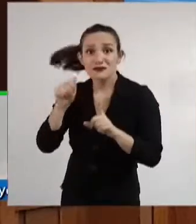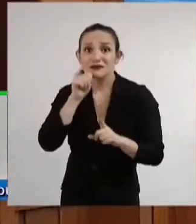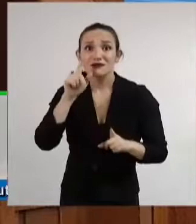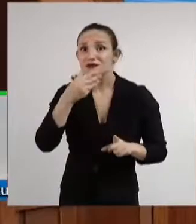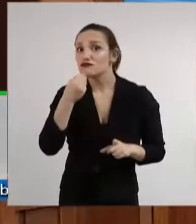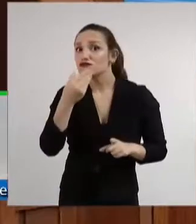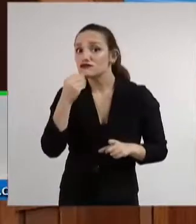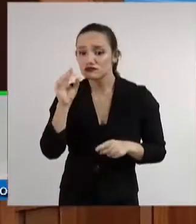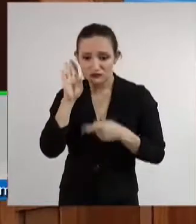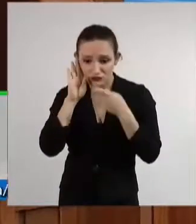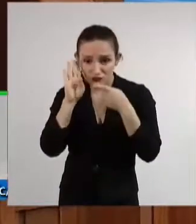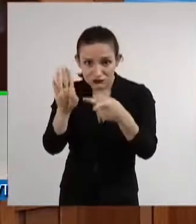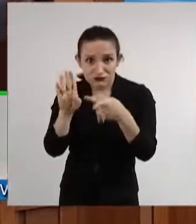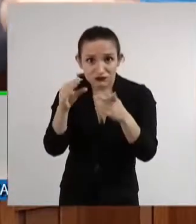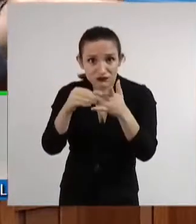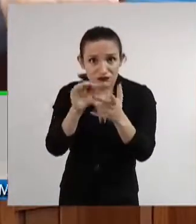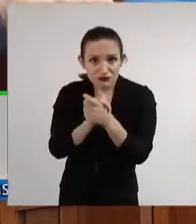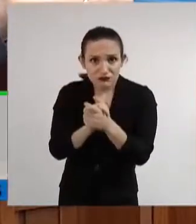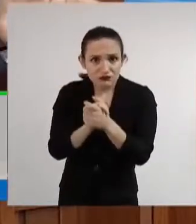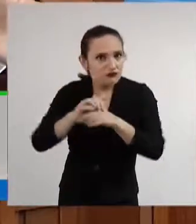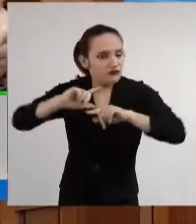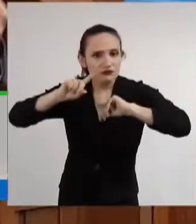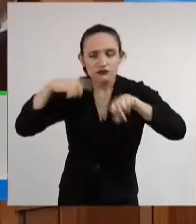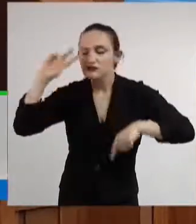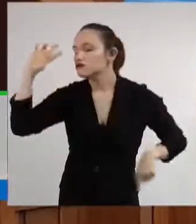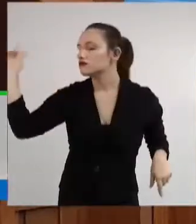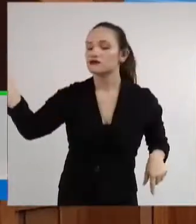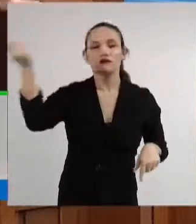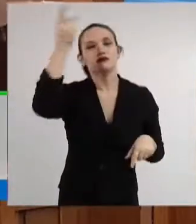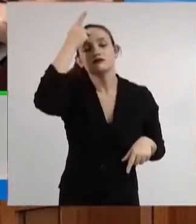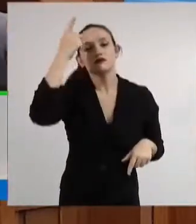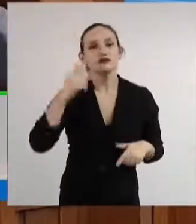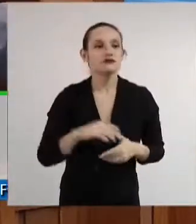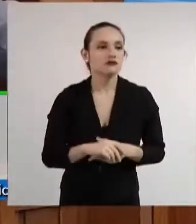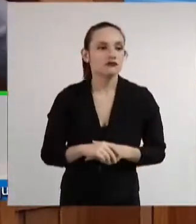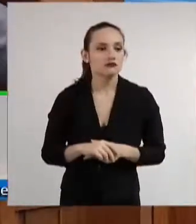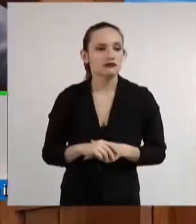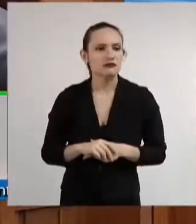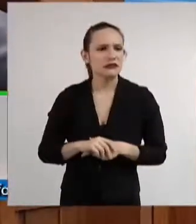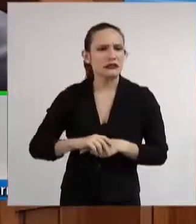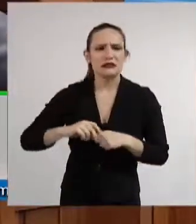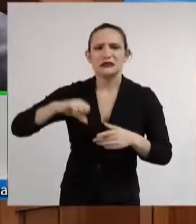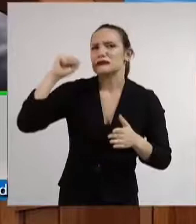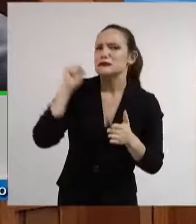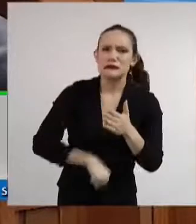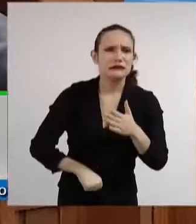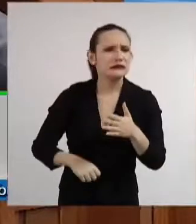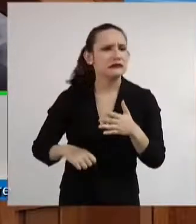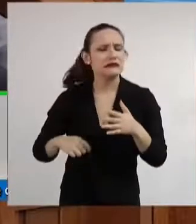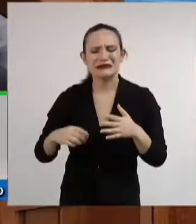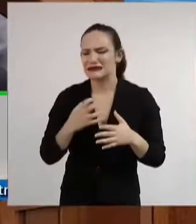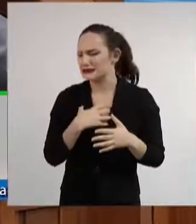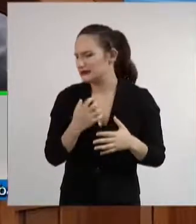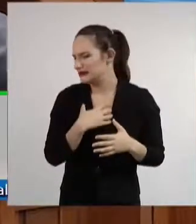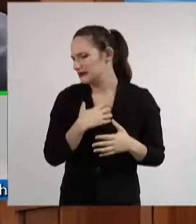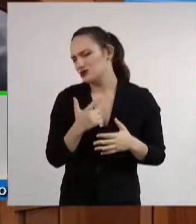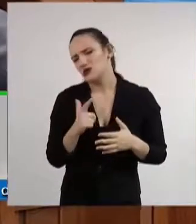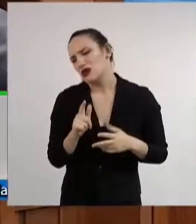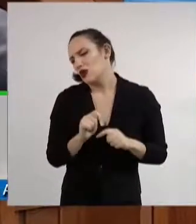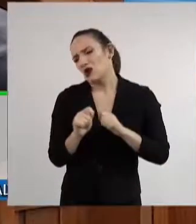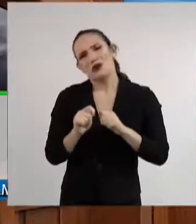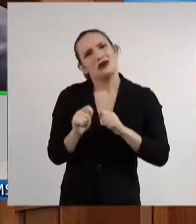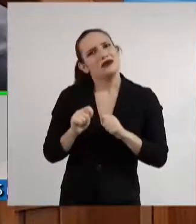lamentavelmente, por detalhes, acabam perdendo o controle emocional e